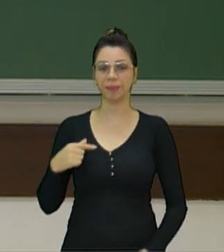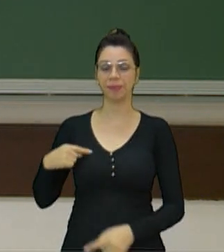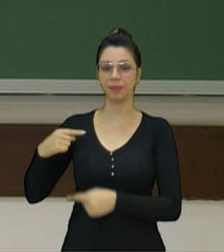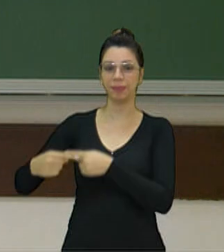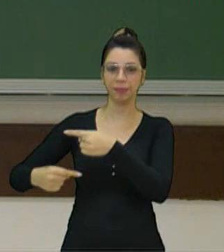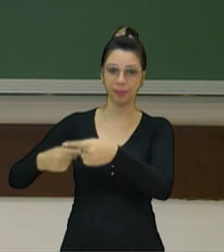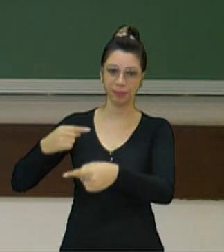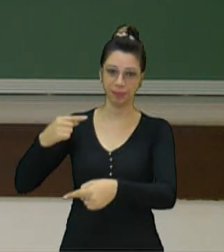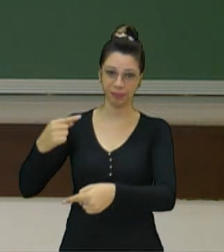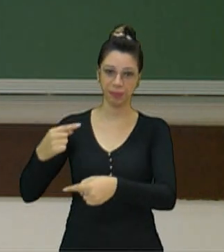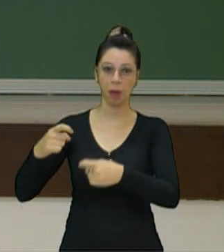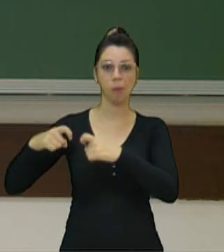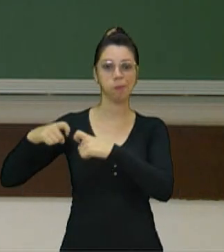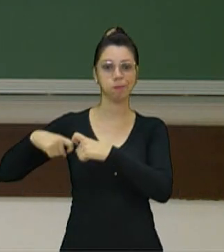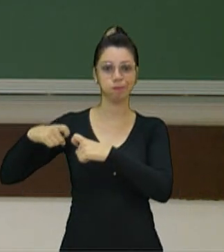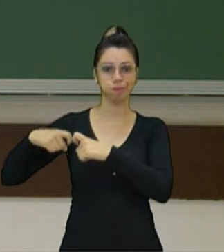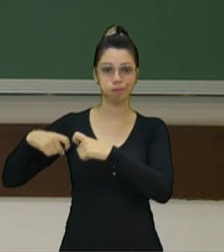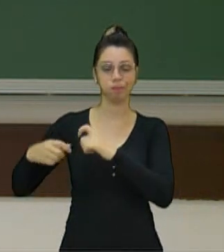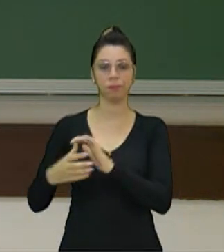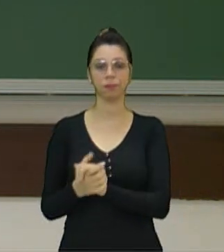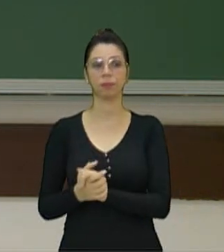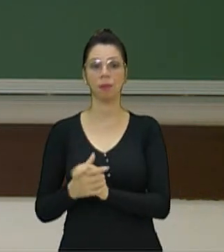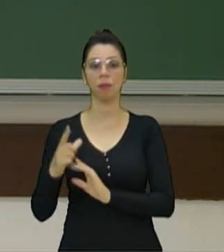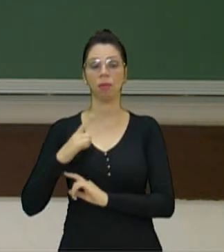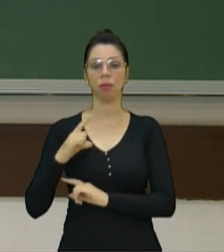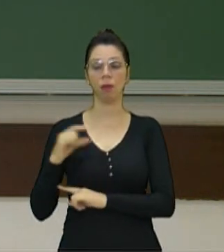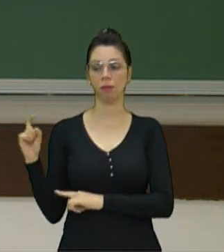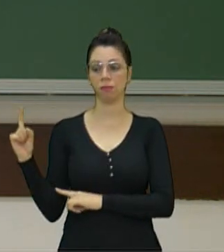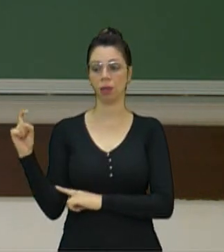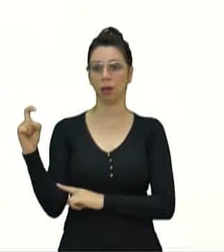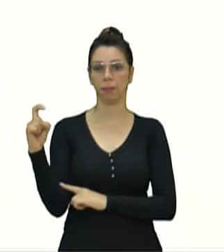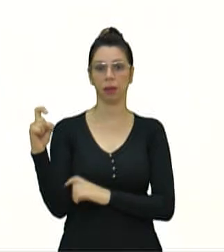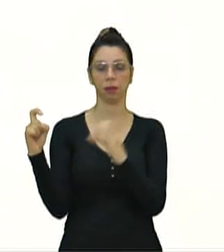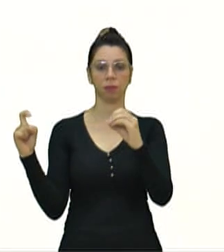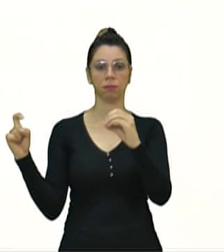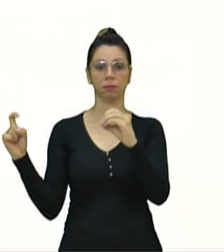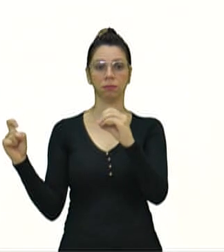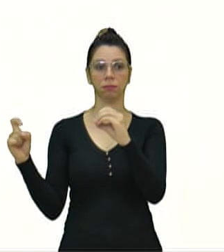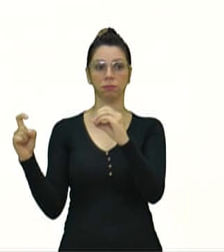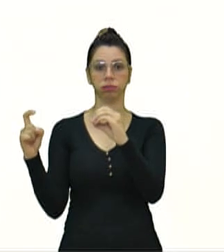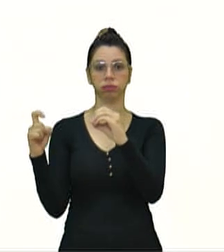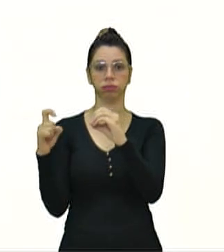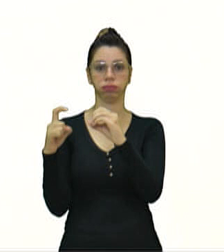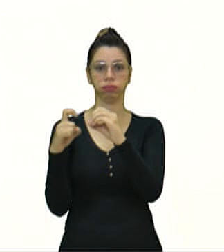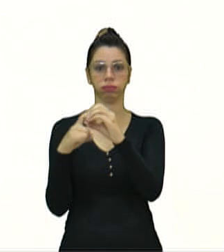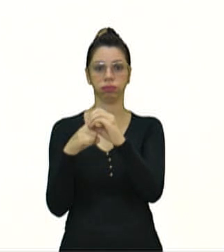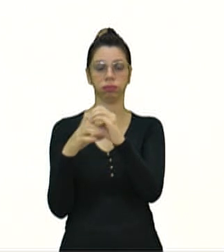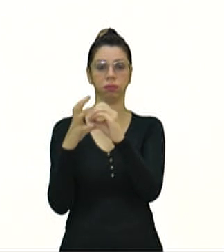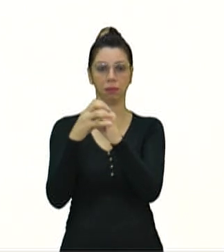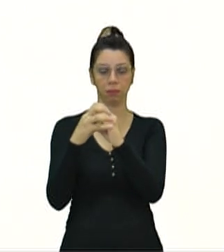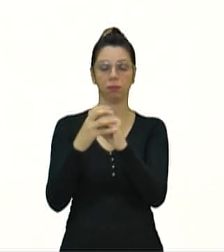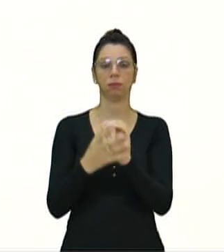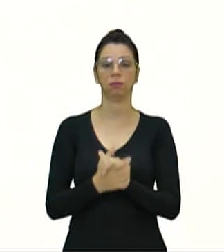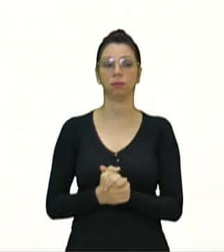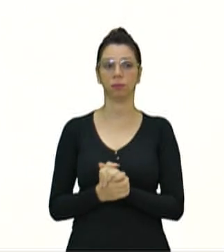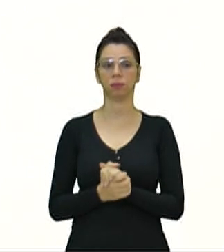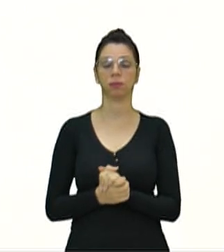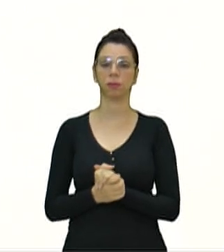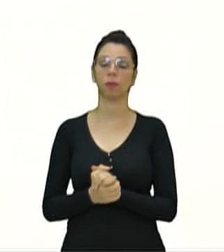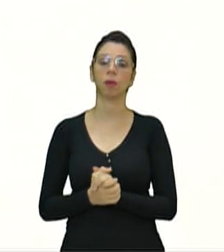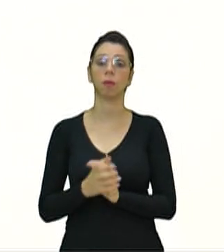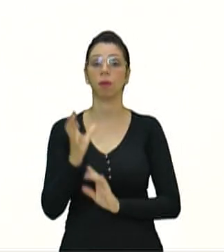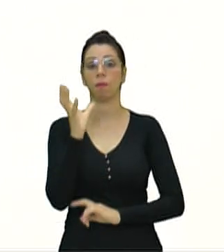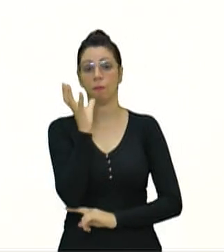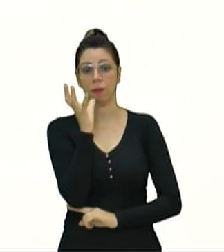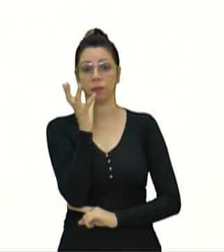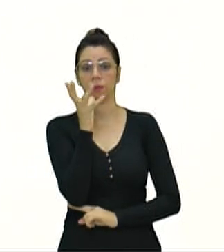sexuada, ocorre a fusão de gametas, tá? E também tem suas particularidades. Ela é mais lenta, é um